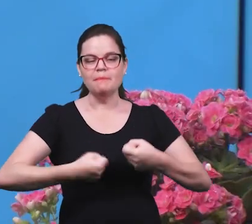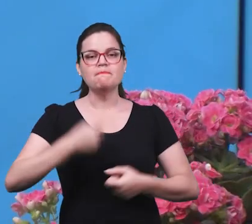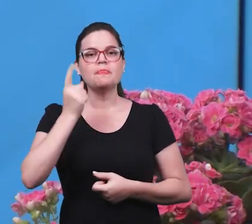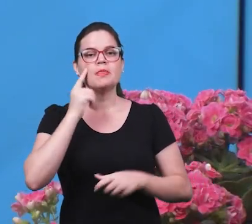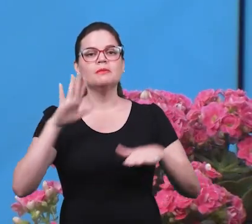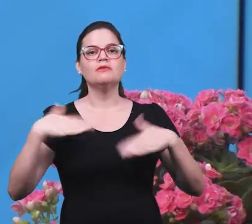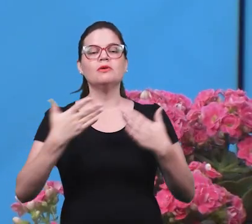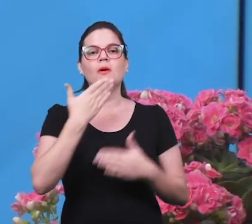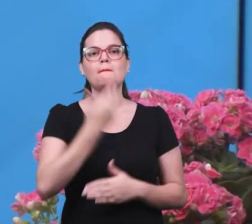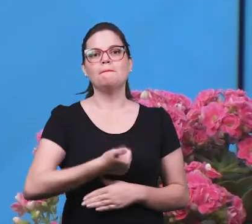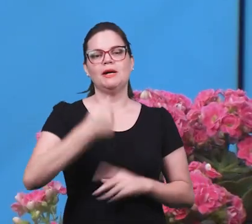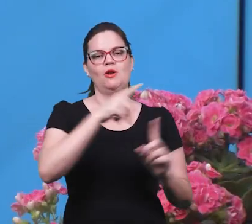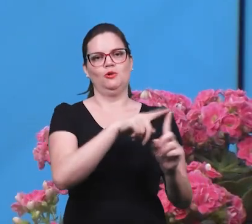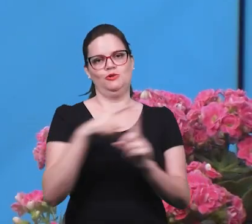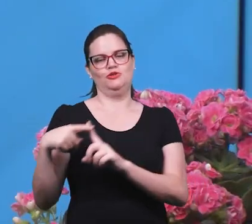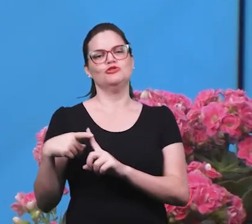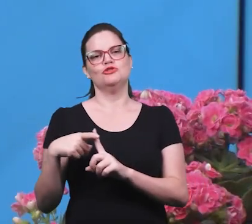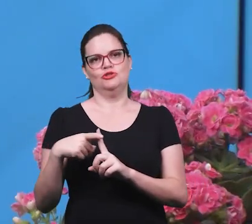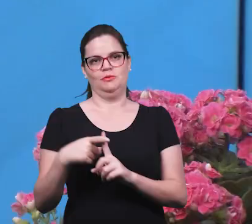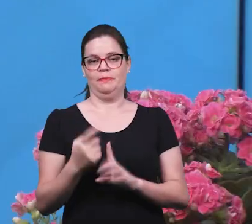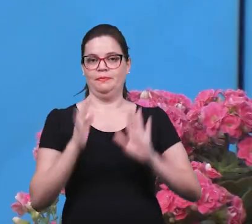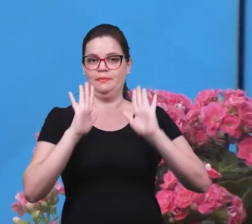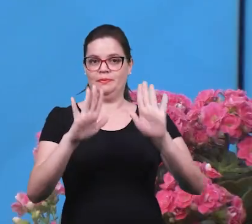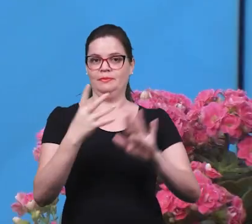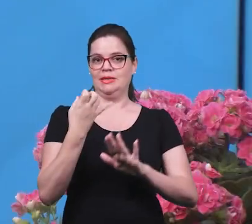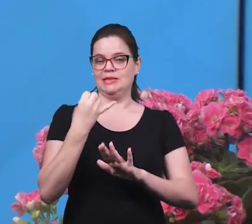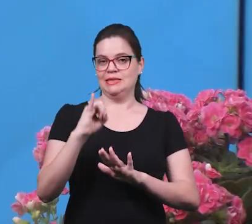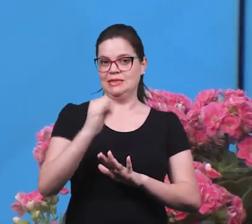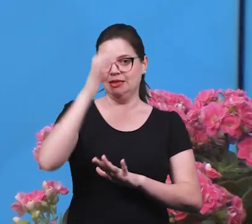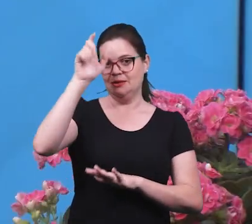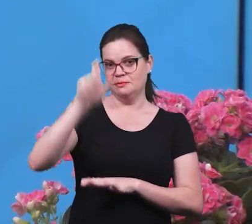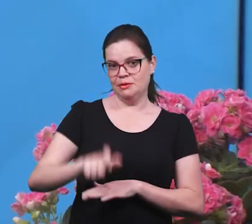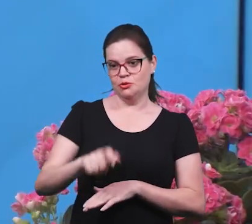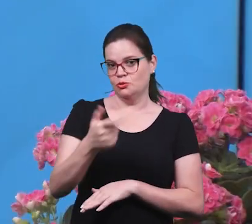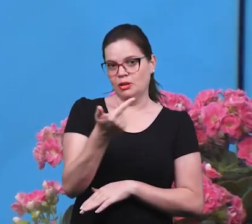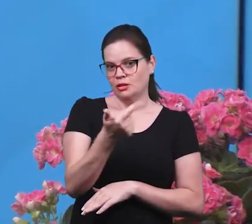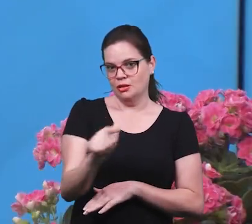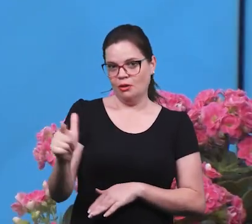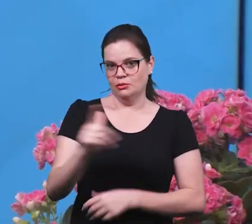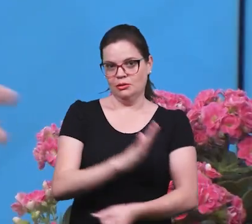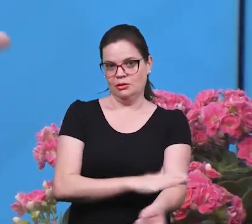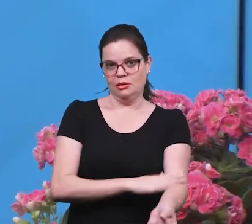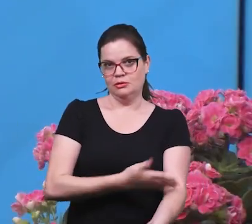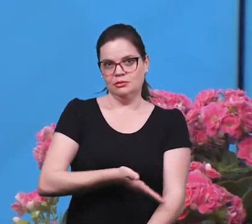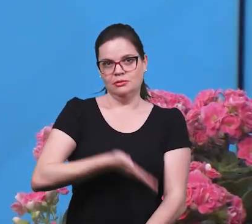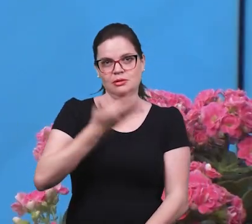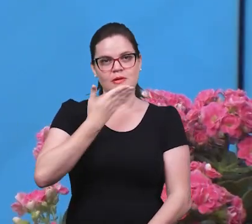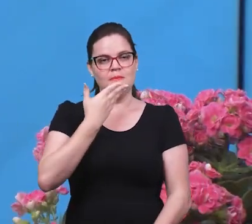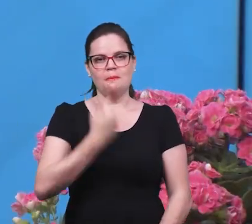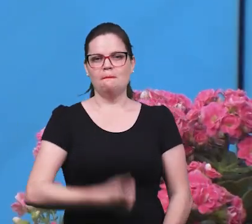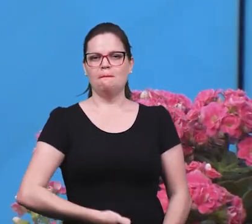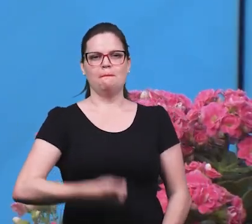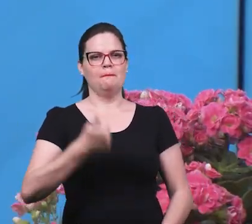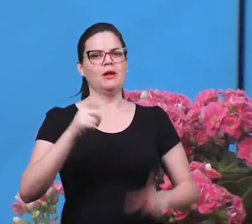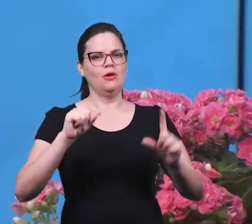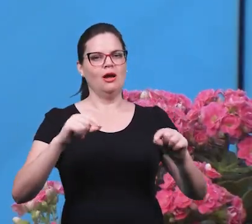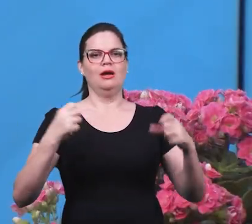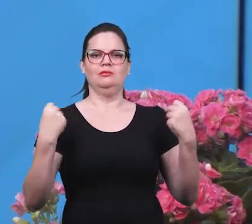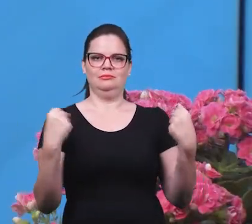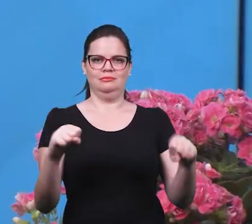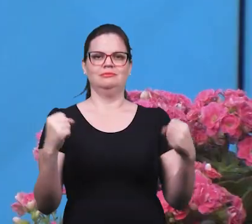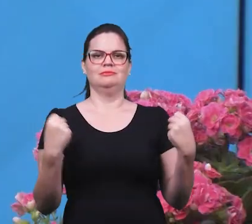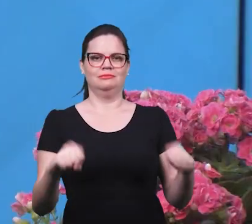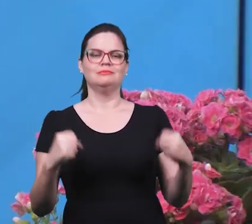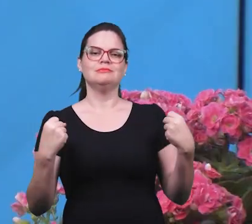física para ele. Agora, se a pessoa não tem hipertensão, a melhor coisa é ela